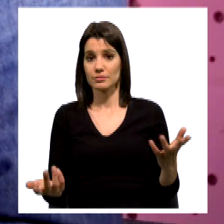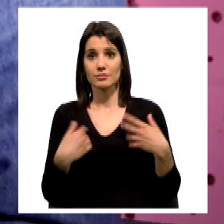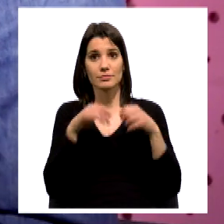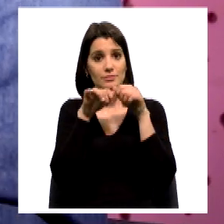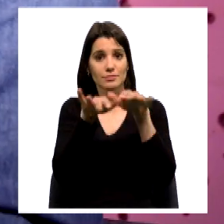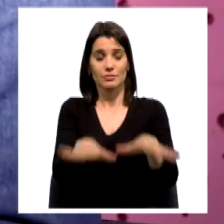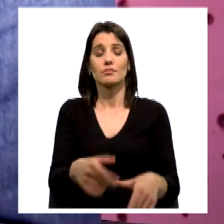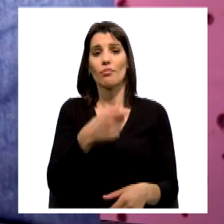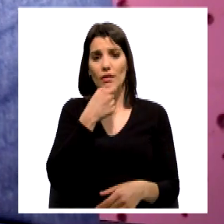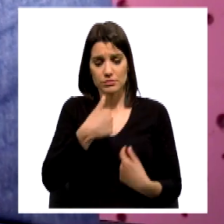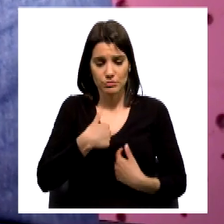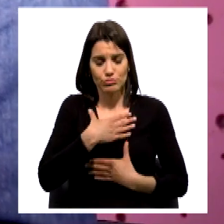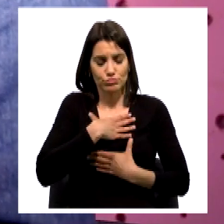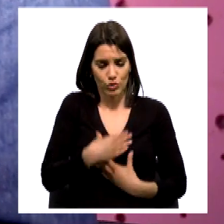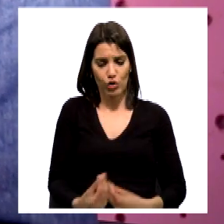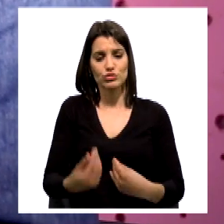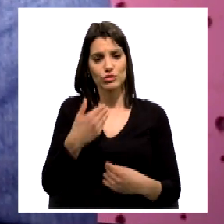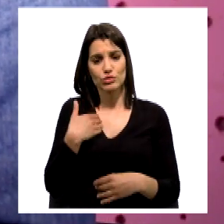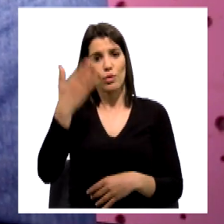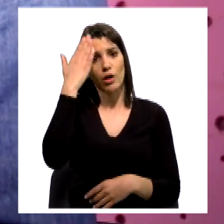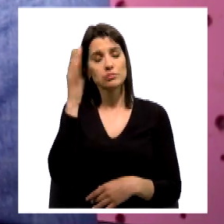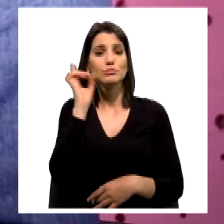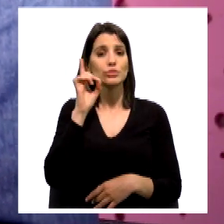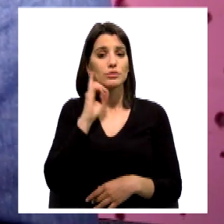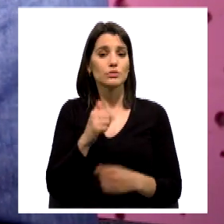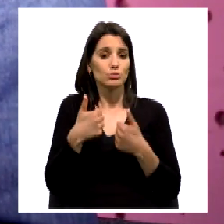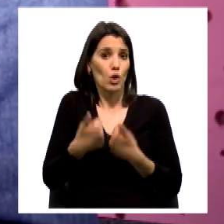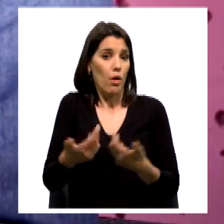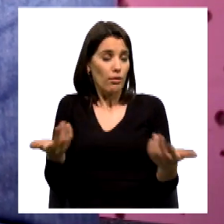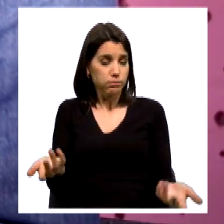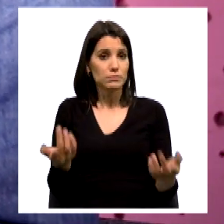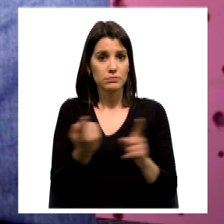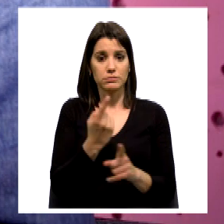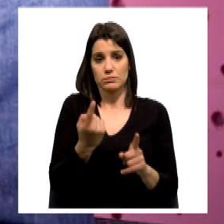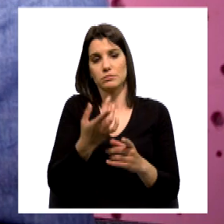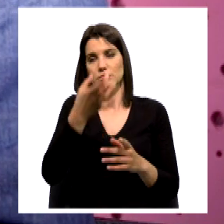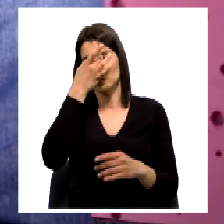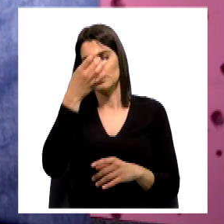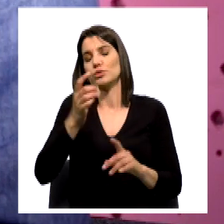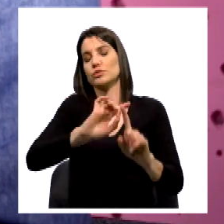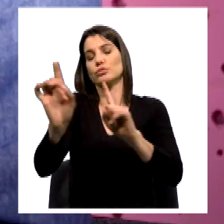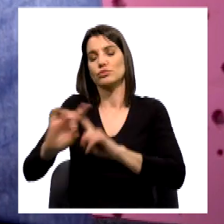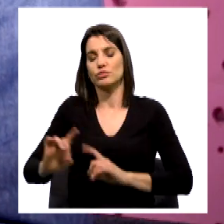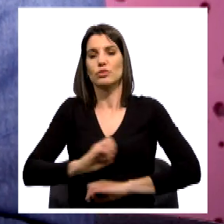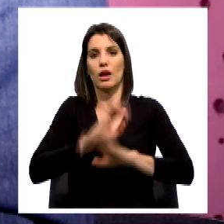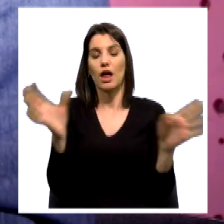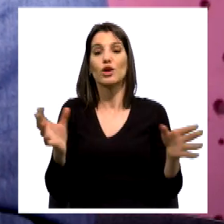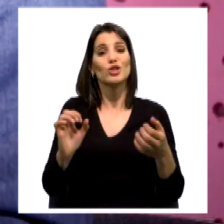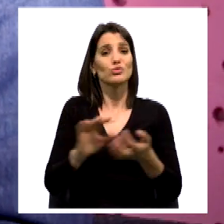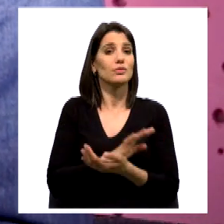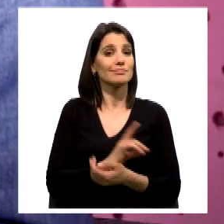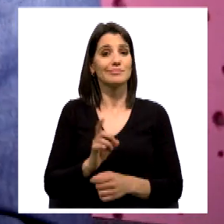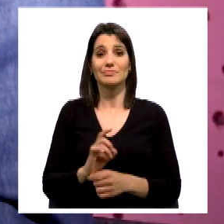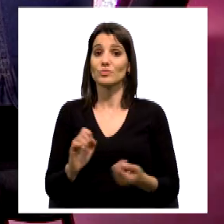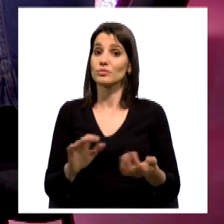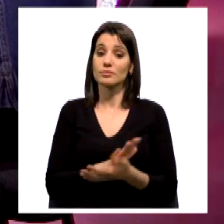deve divulgar o que acha relevante, com tudo o subjetivo que isso possa ter. O